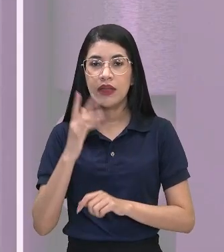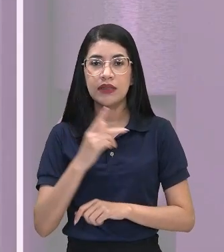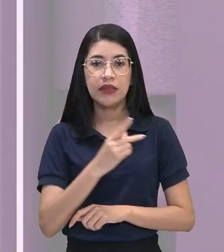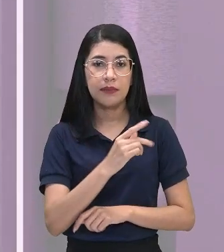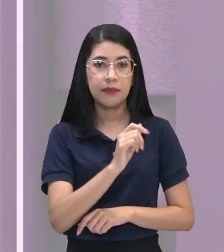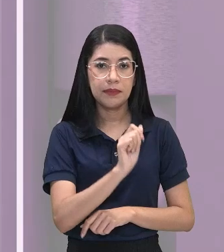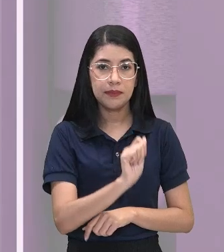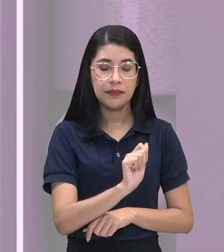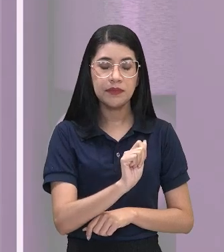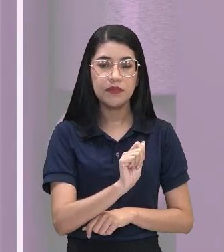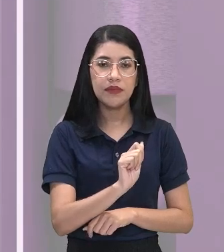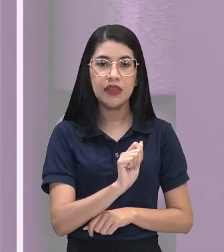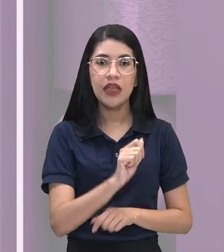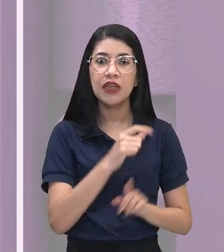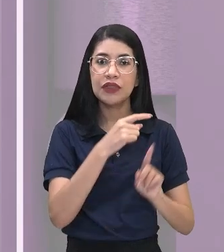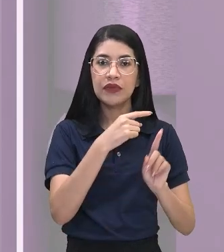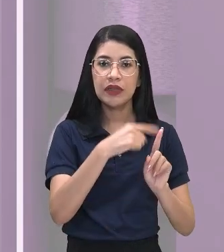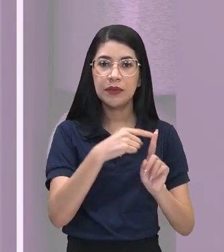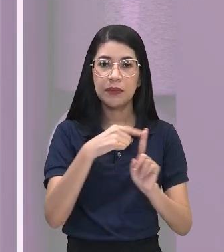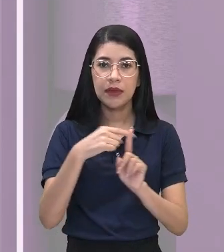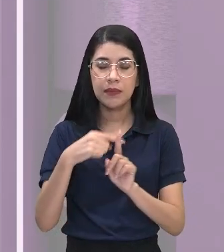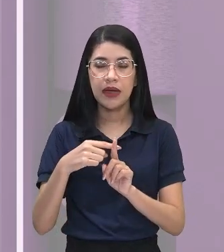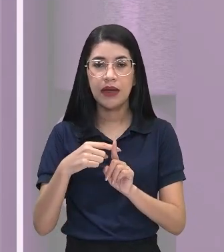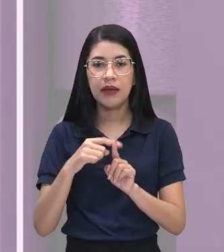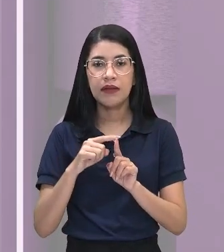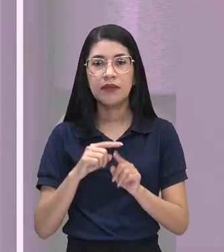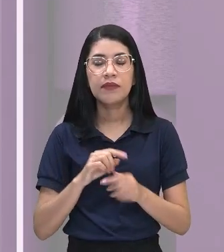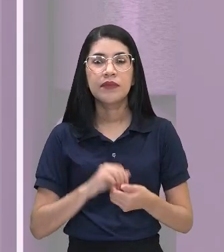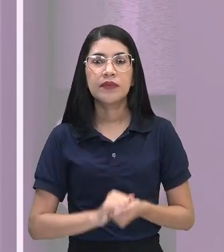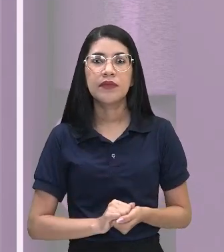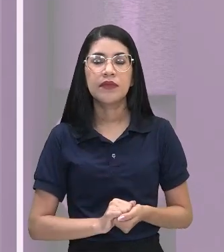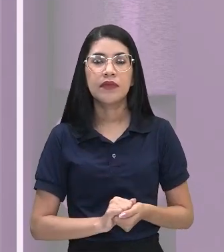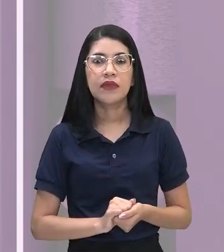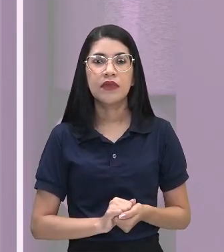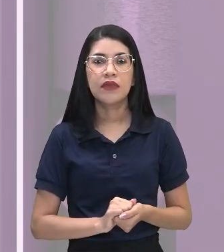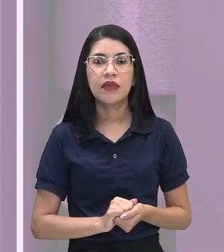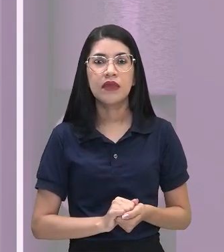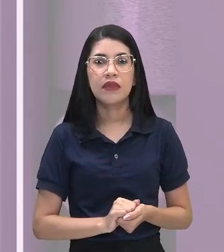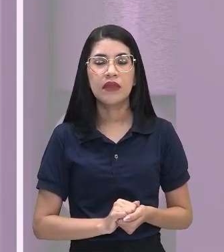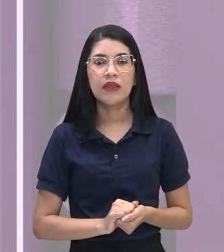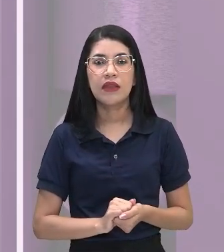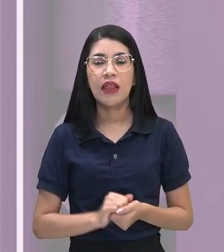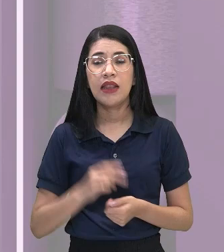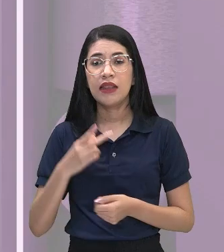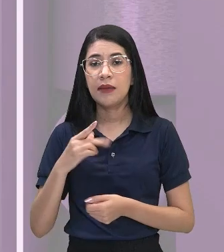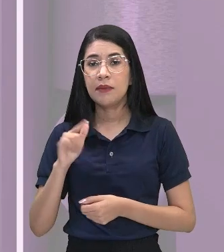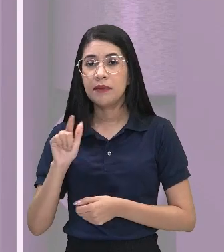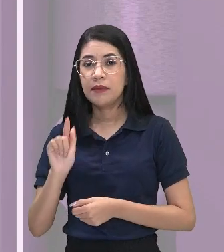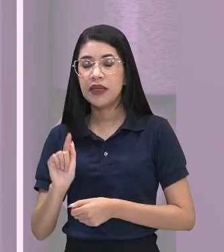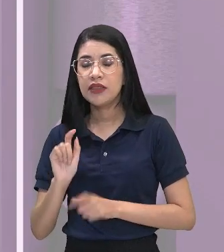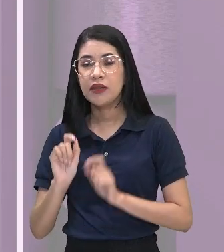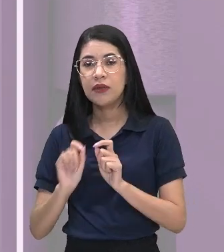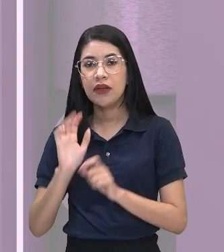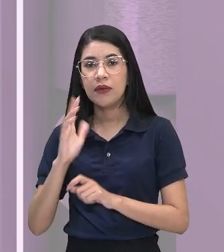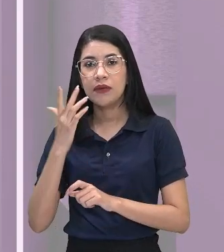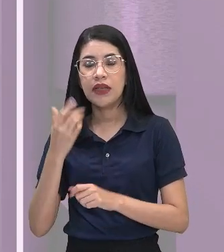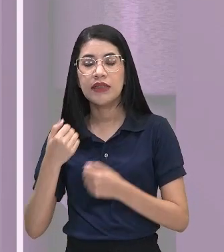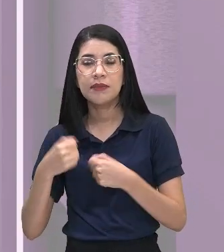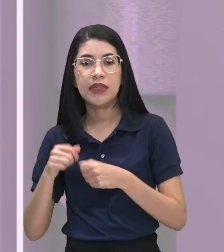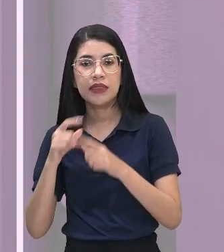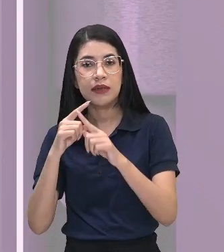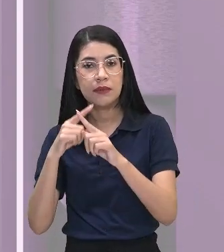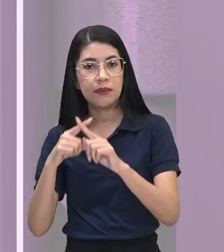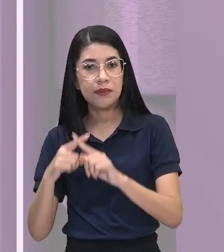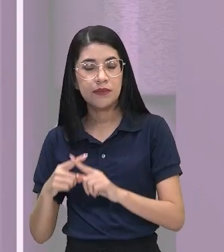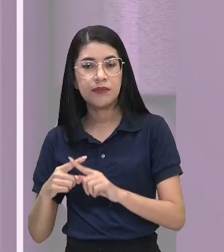PA, eu preciso somar a razão com o termo, o último termo, né? Aqui na PG, eu já tenho que